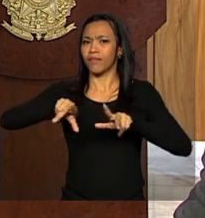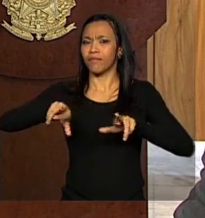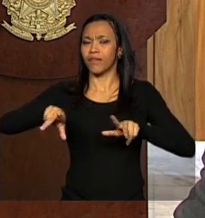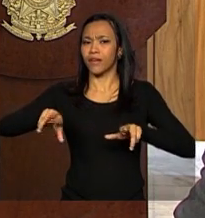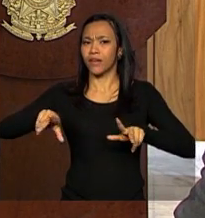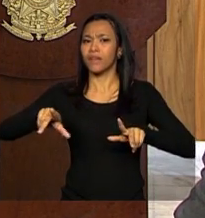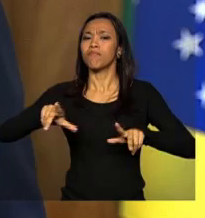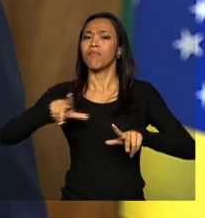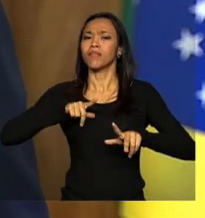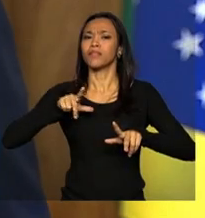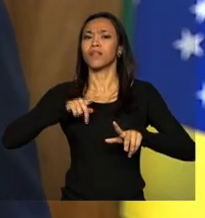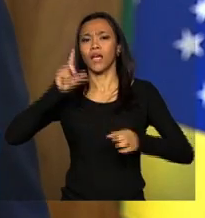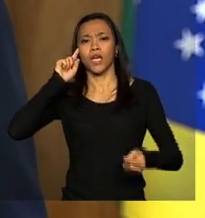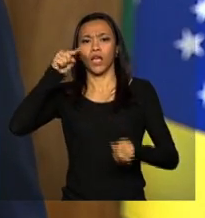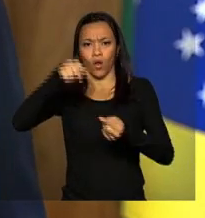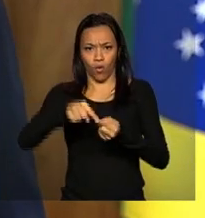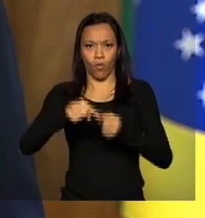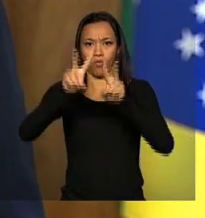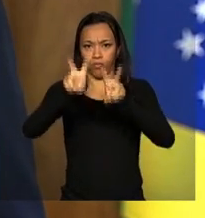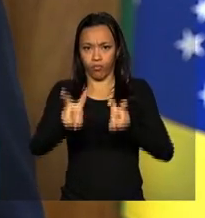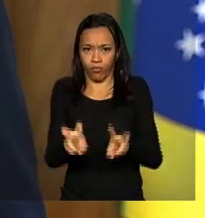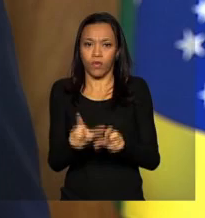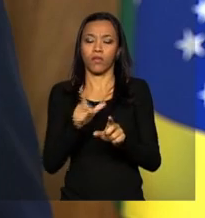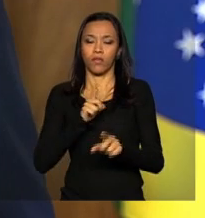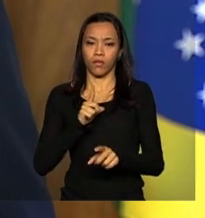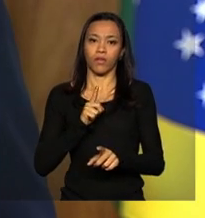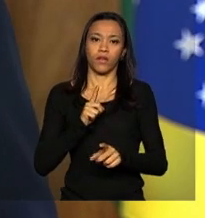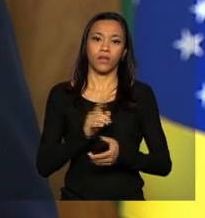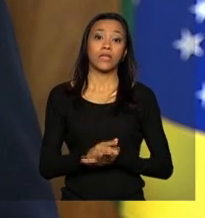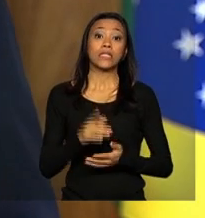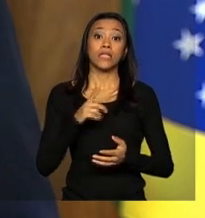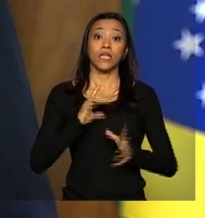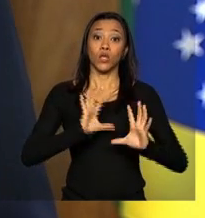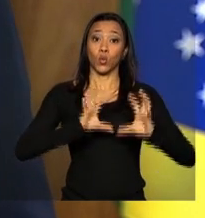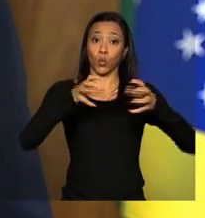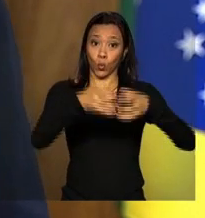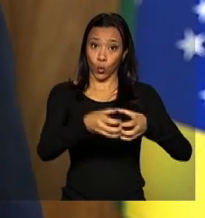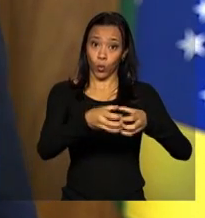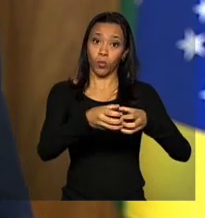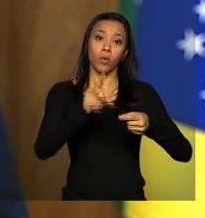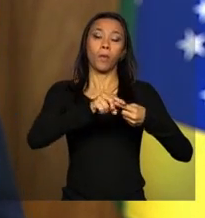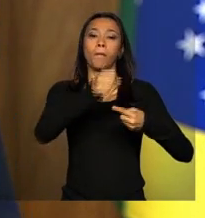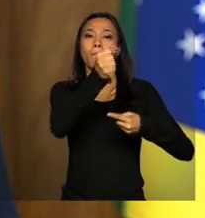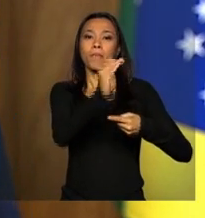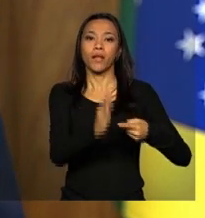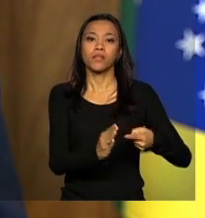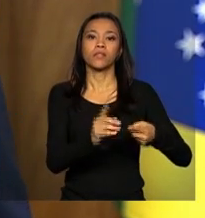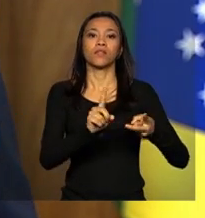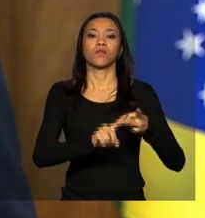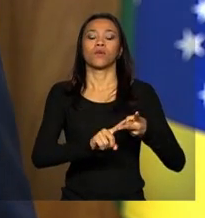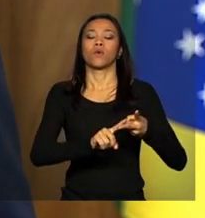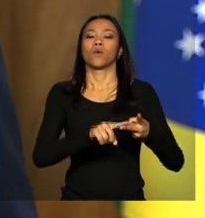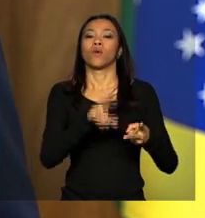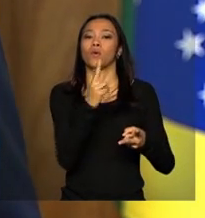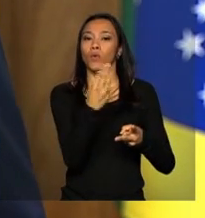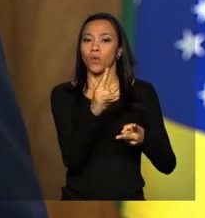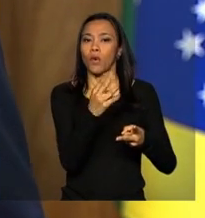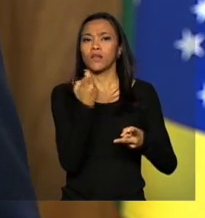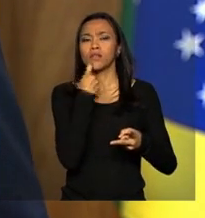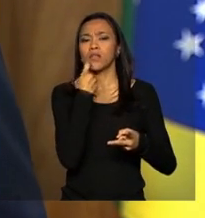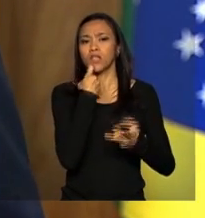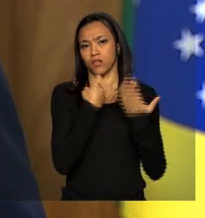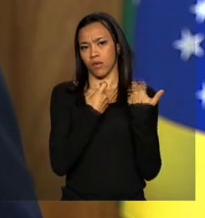mas existe. A reunião de grupos, do grupo de alto nível entre o Brasil e o Uruguai, realizada na sexta-feira passada